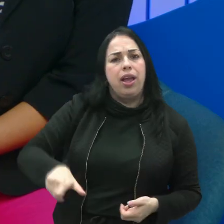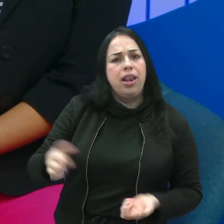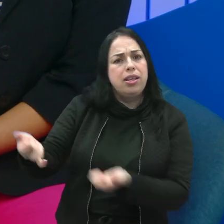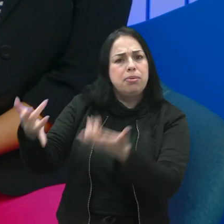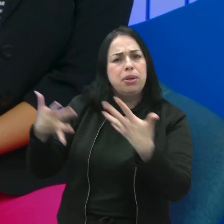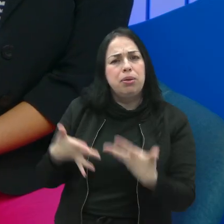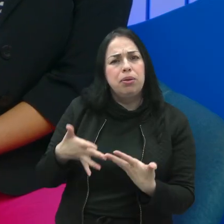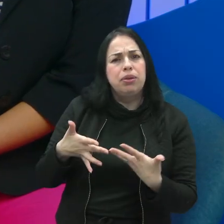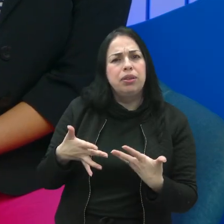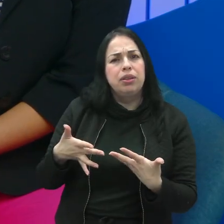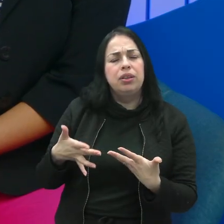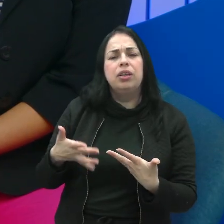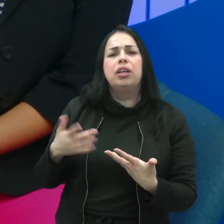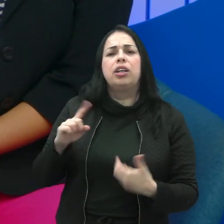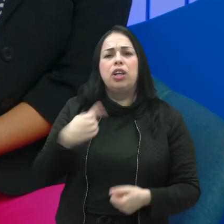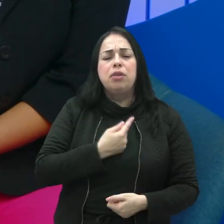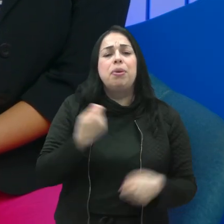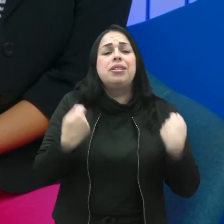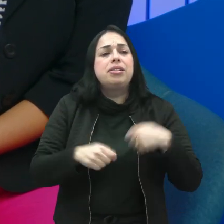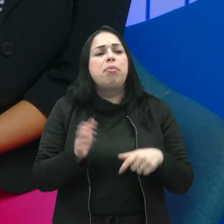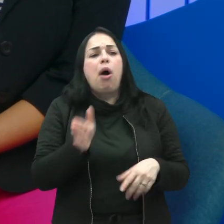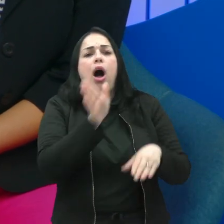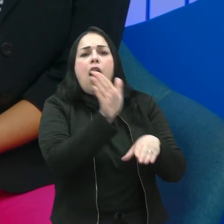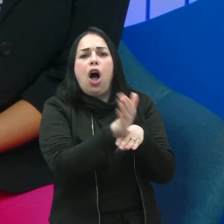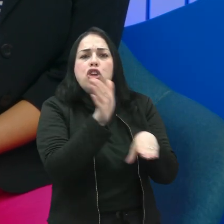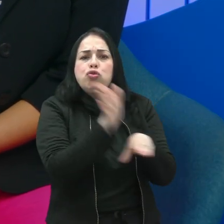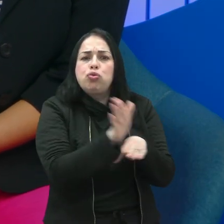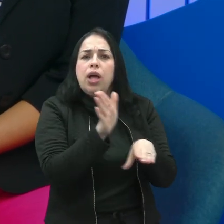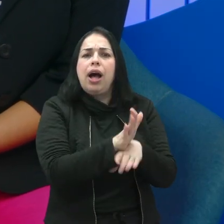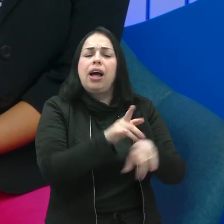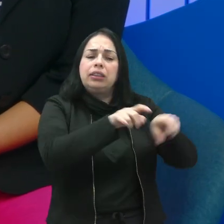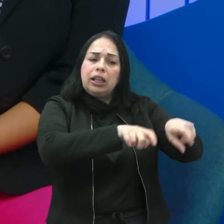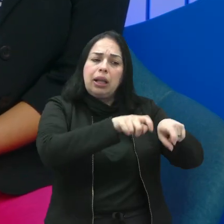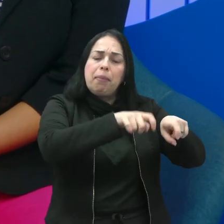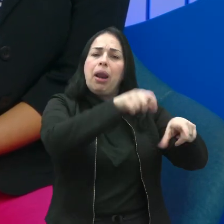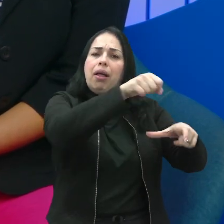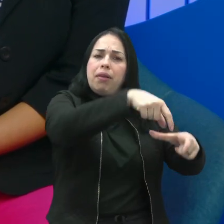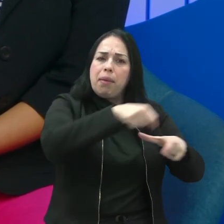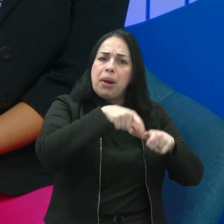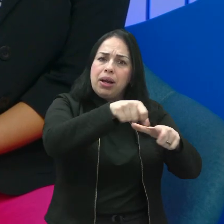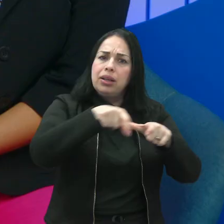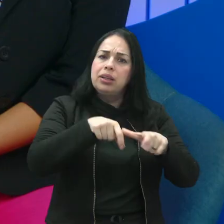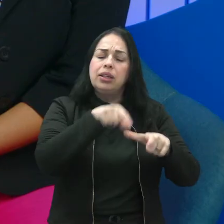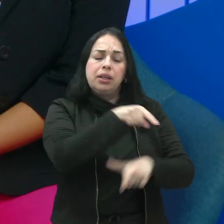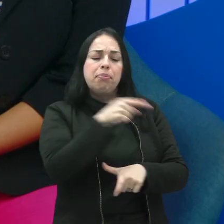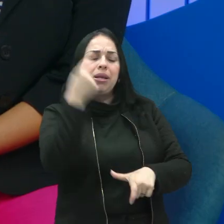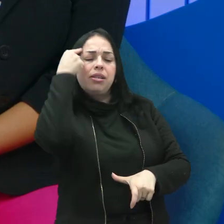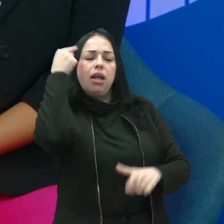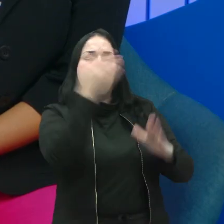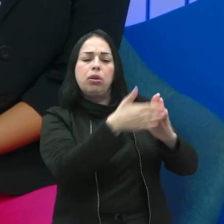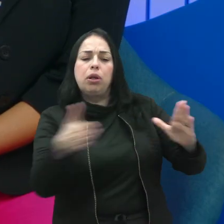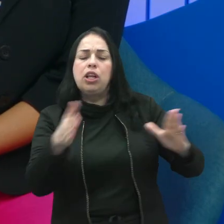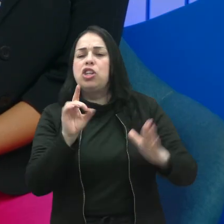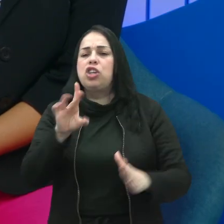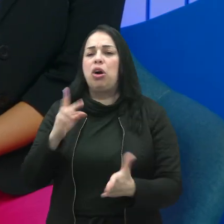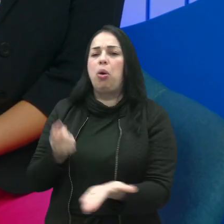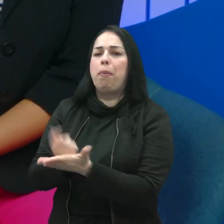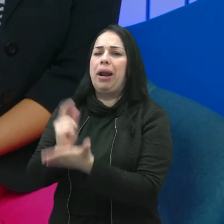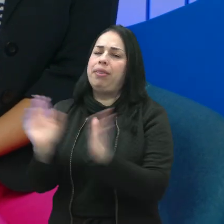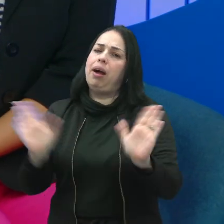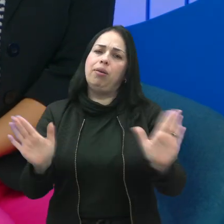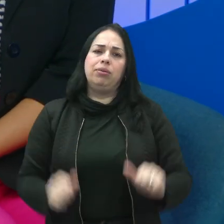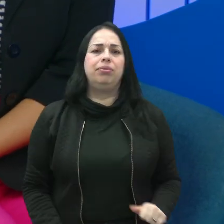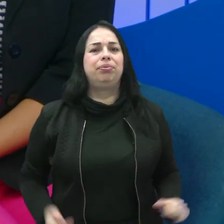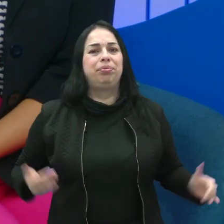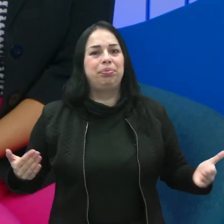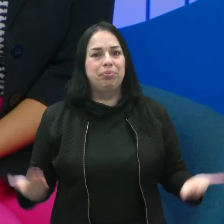disse, como coprodutores, né? Coagricultores, como parte do processo também, não só como consumidores. É